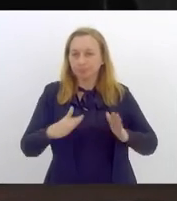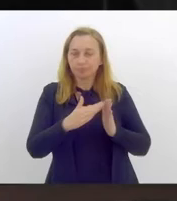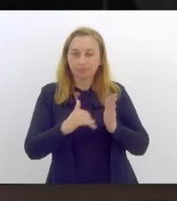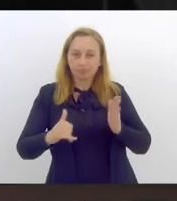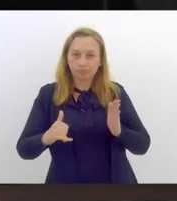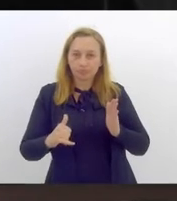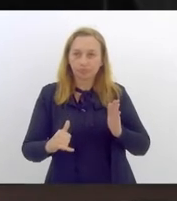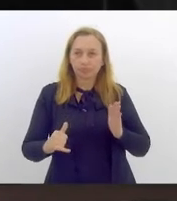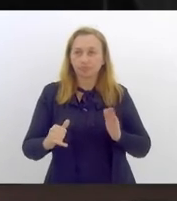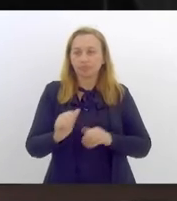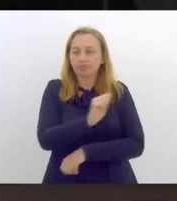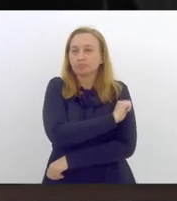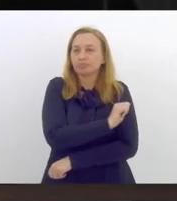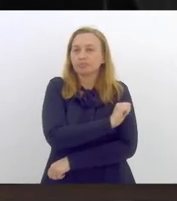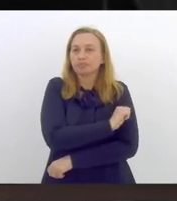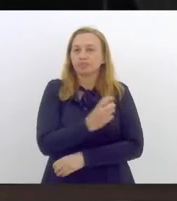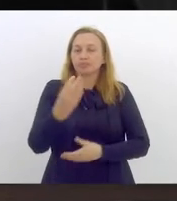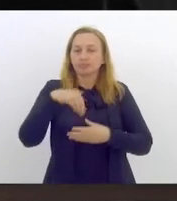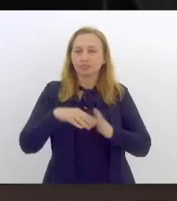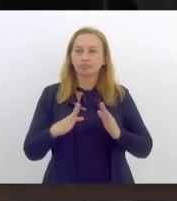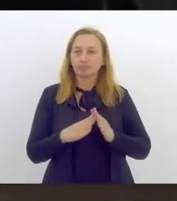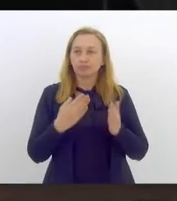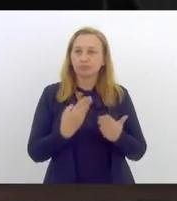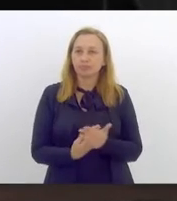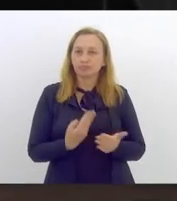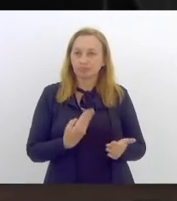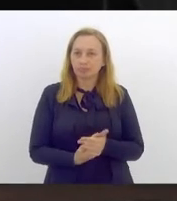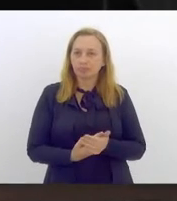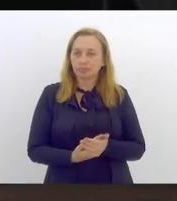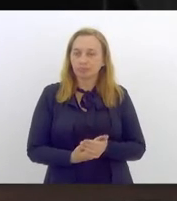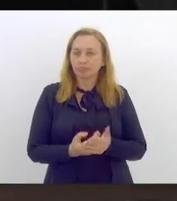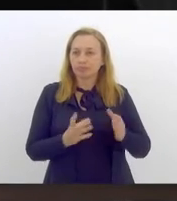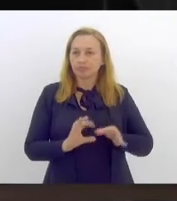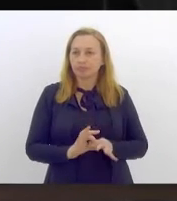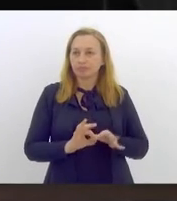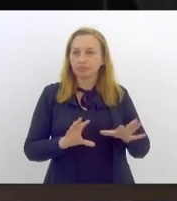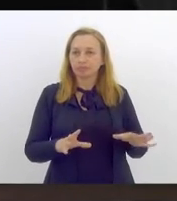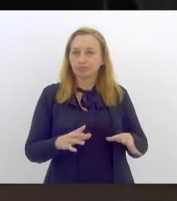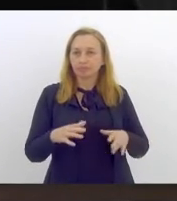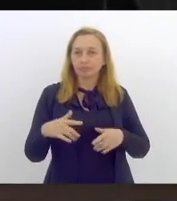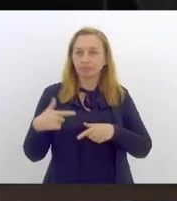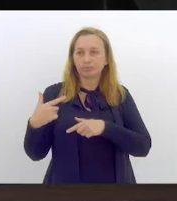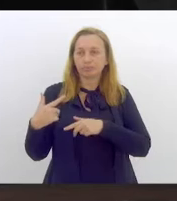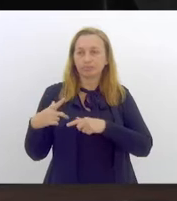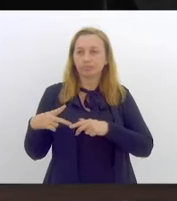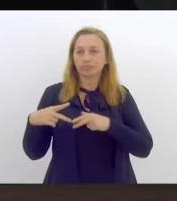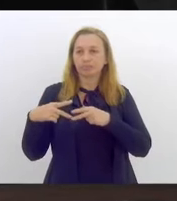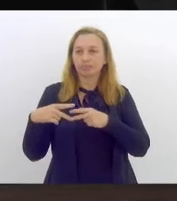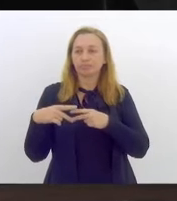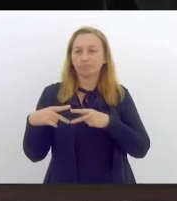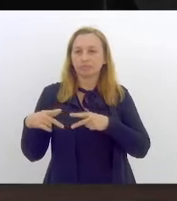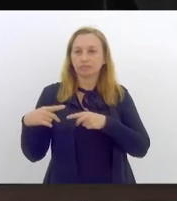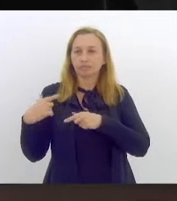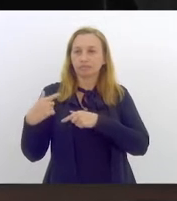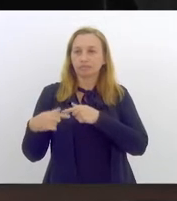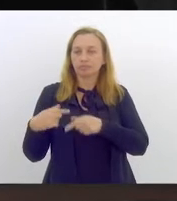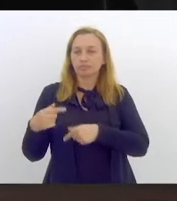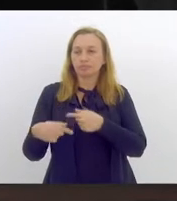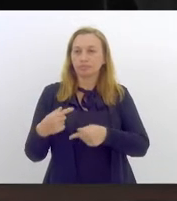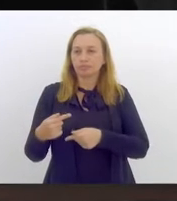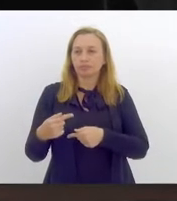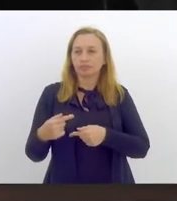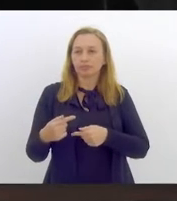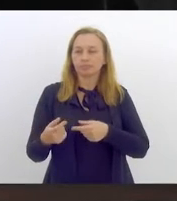alunos da sala de aula e que nos deixou como herança a evasão escolar e o atraso